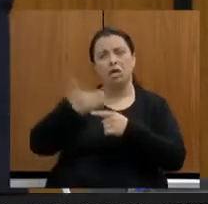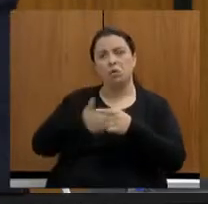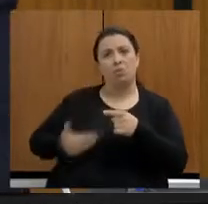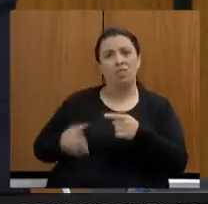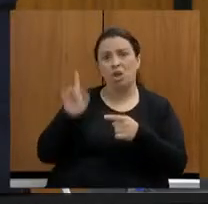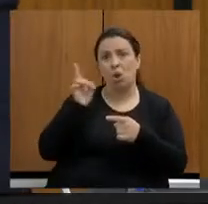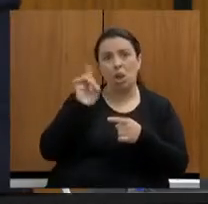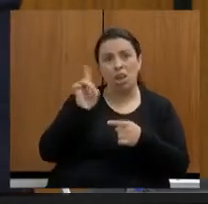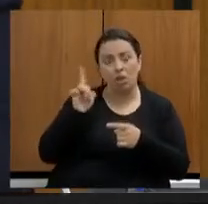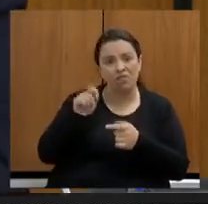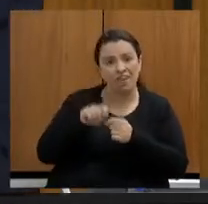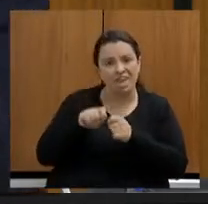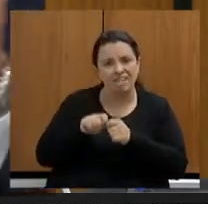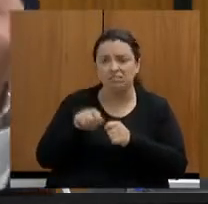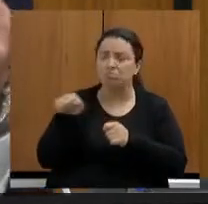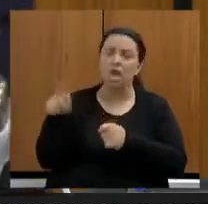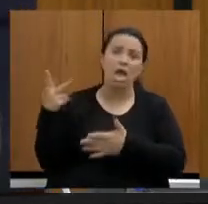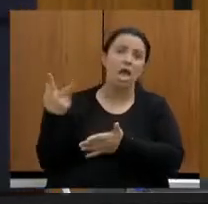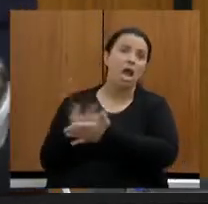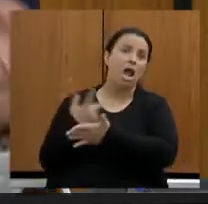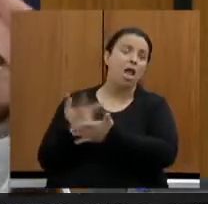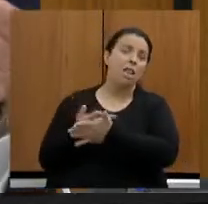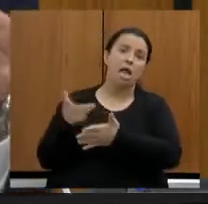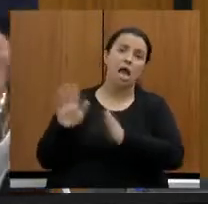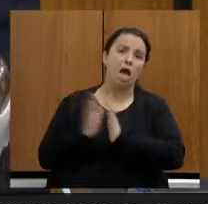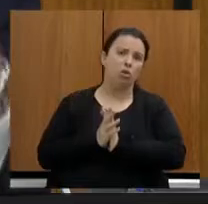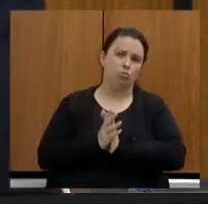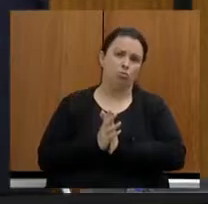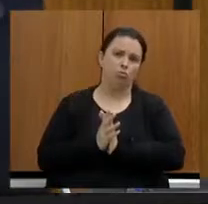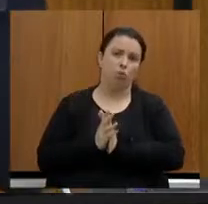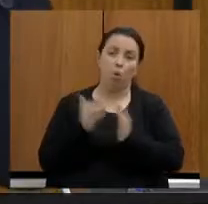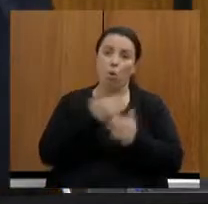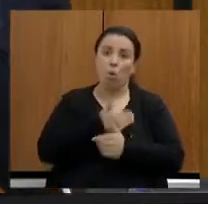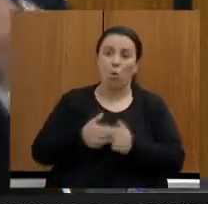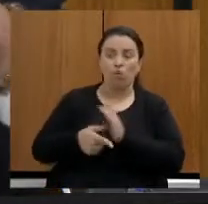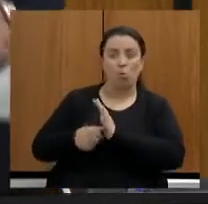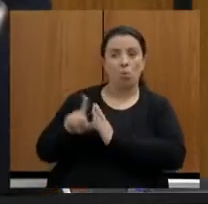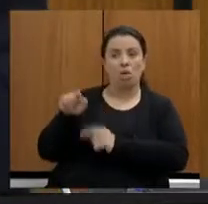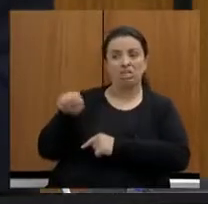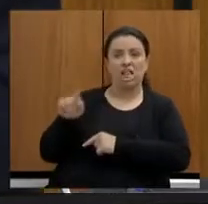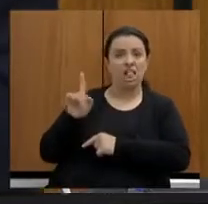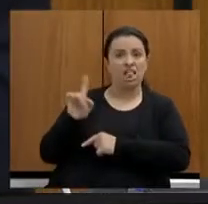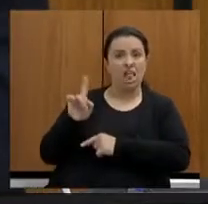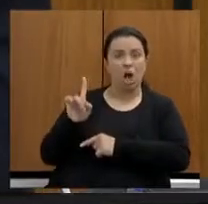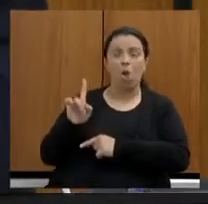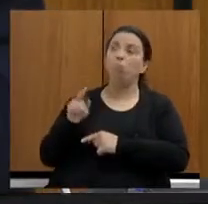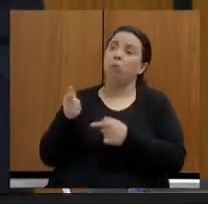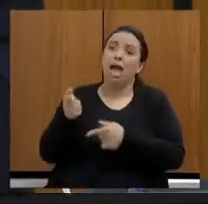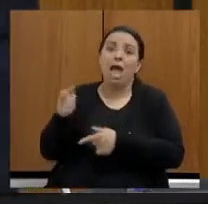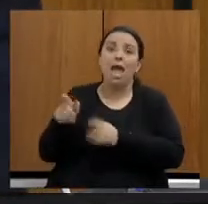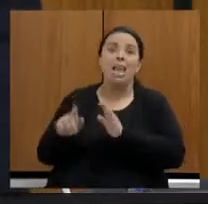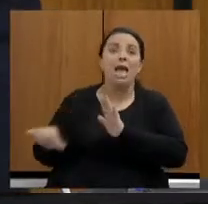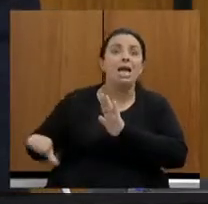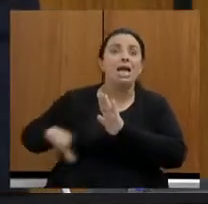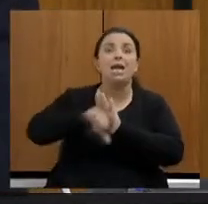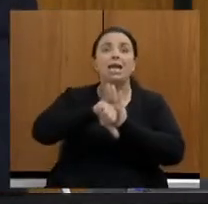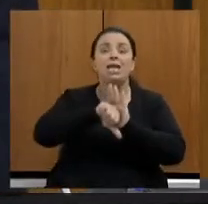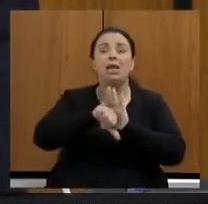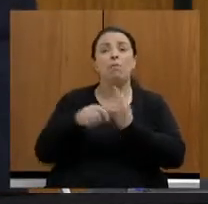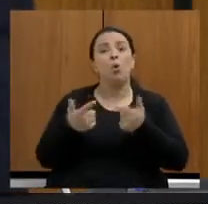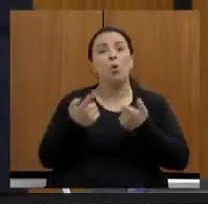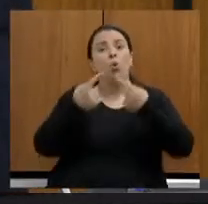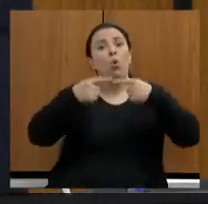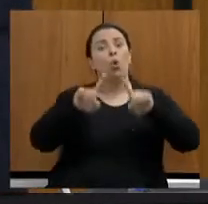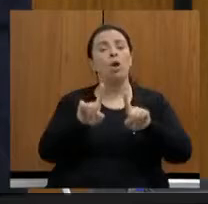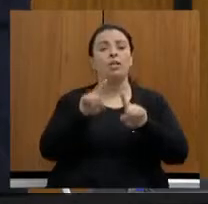errados se o governo anterior não fez ele cometeu crime contra o servidor e contra a classe